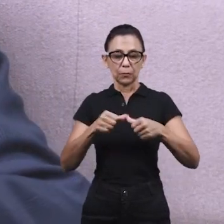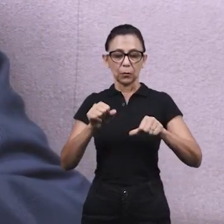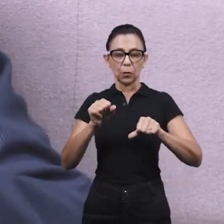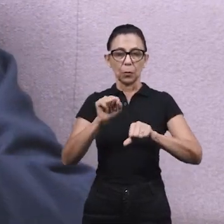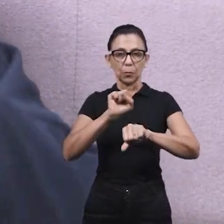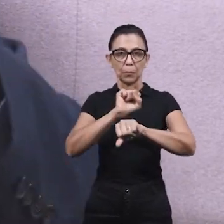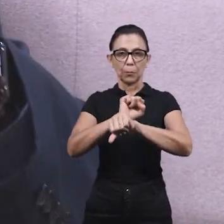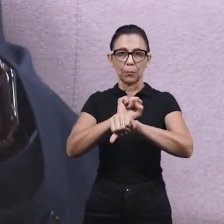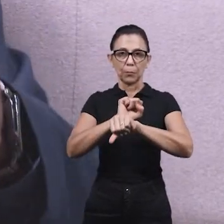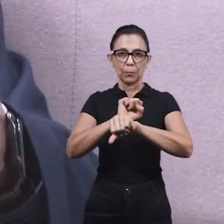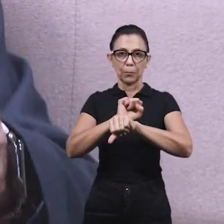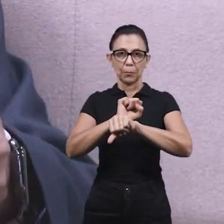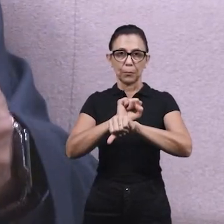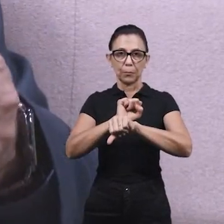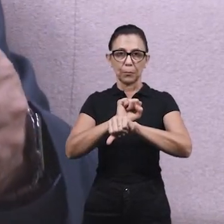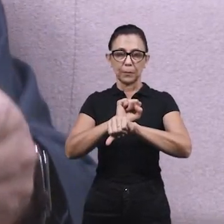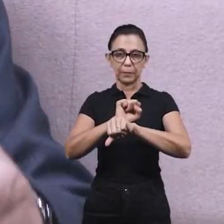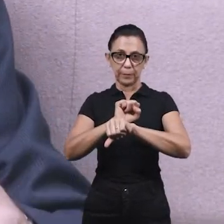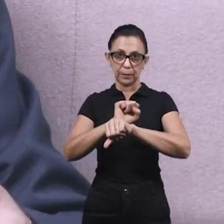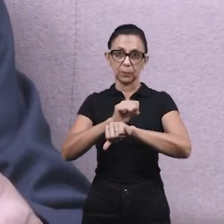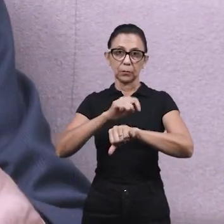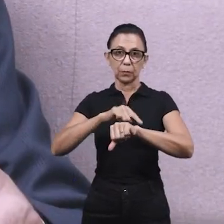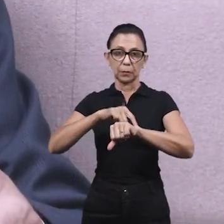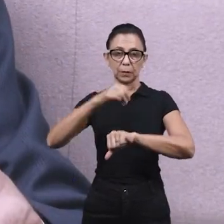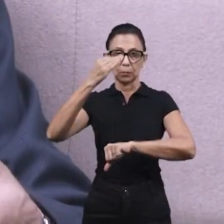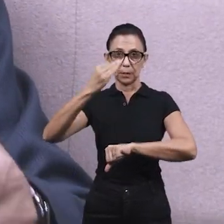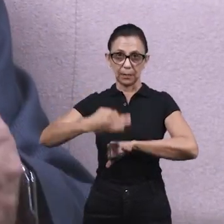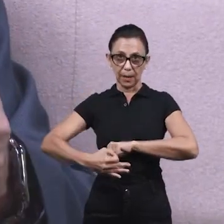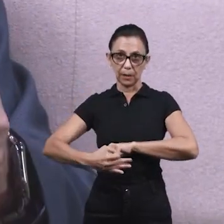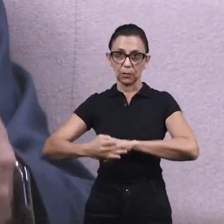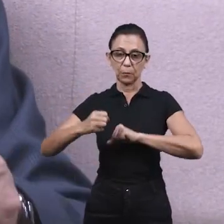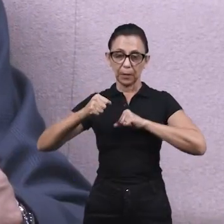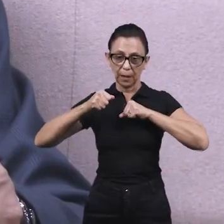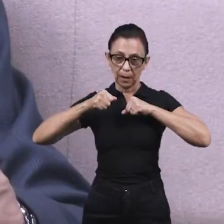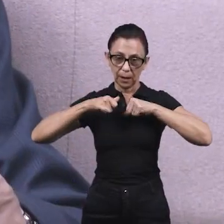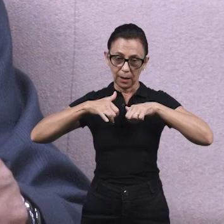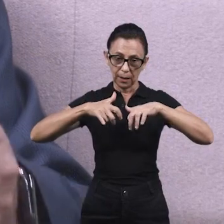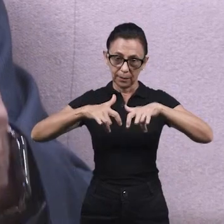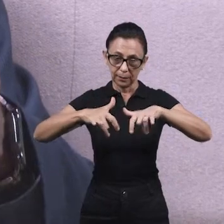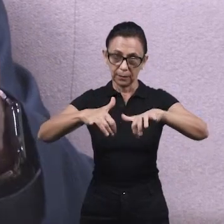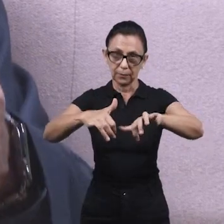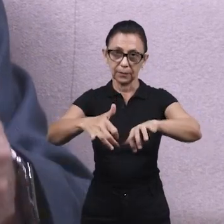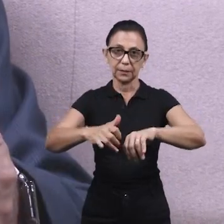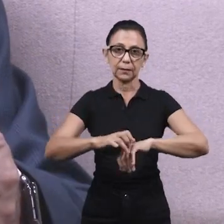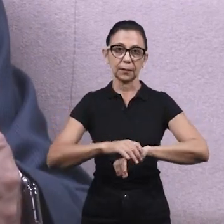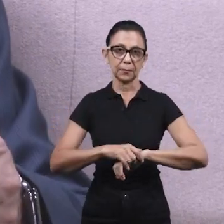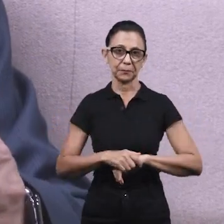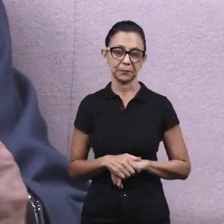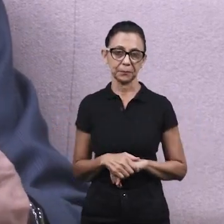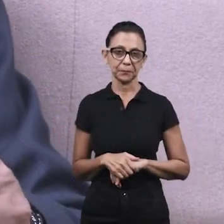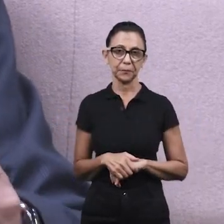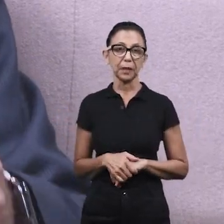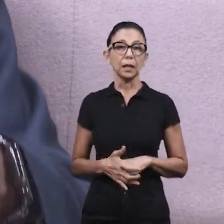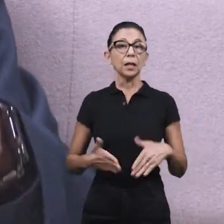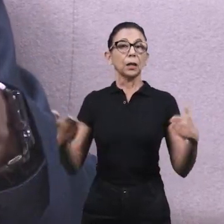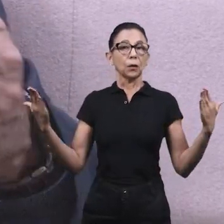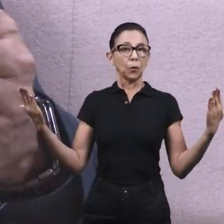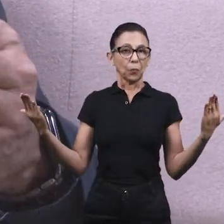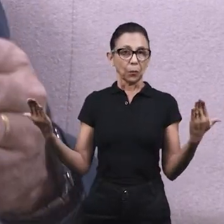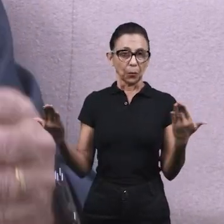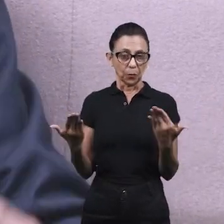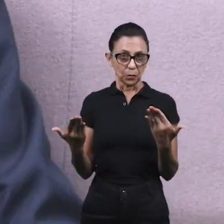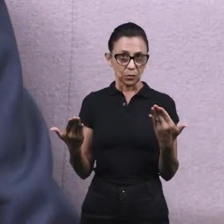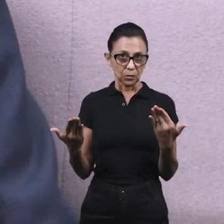Profeticamente, a igreja fiel está prestes a entrar na terra prometida, isto é, na